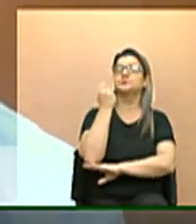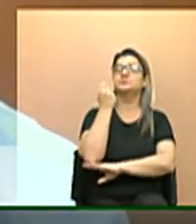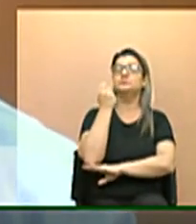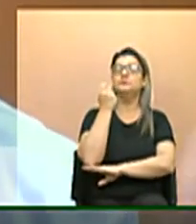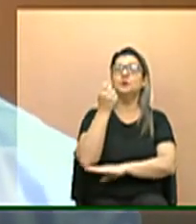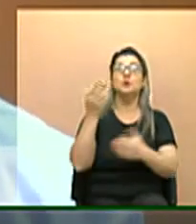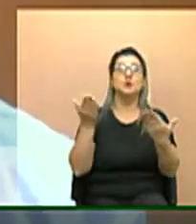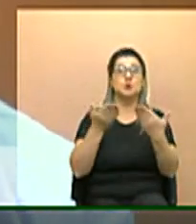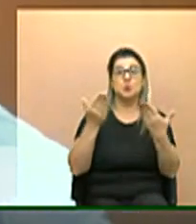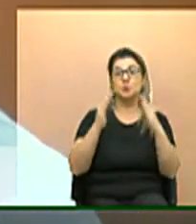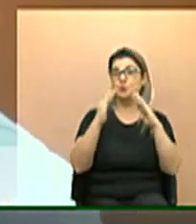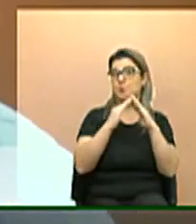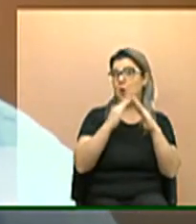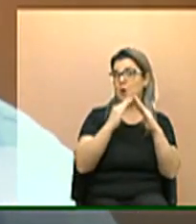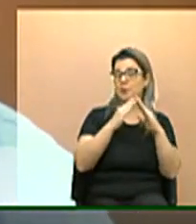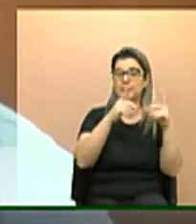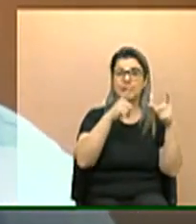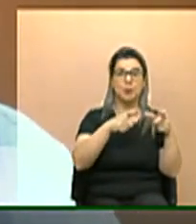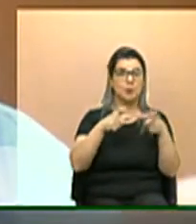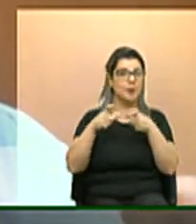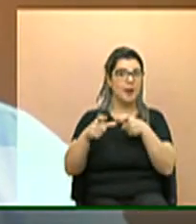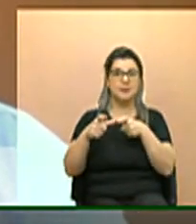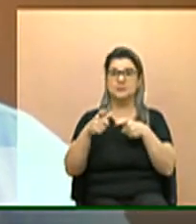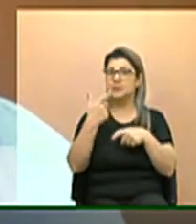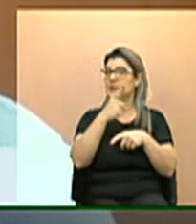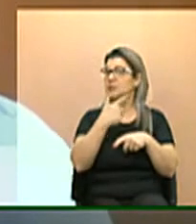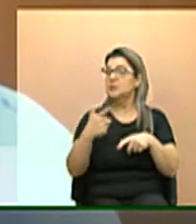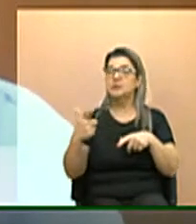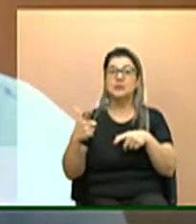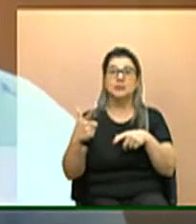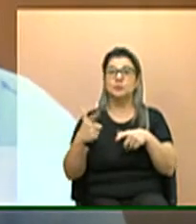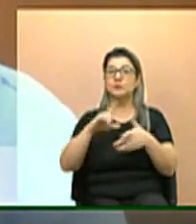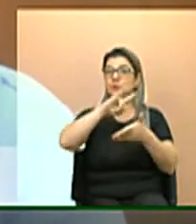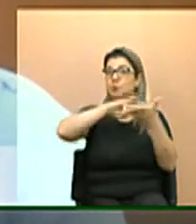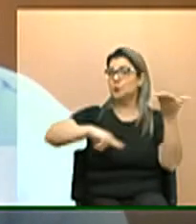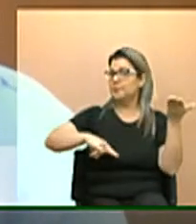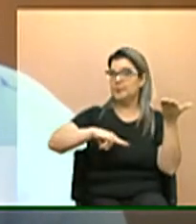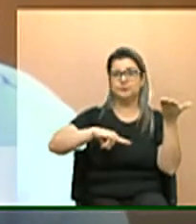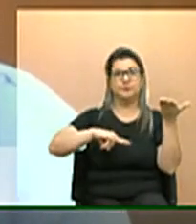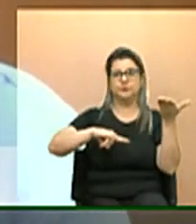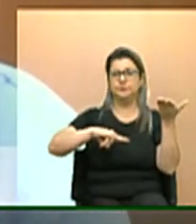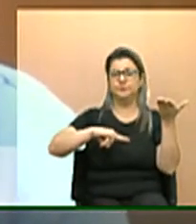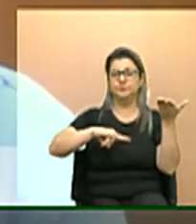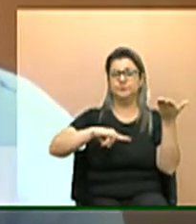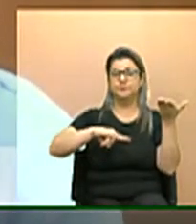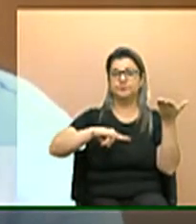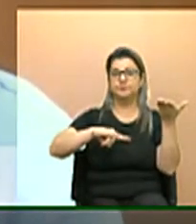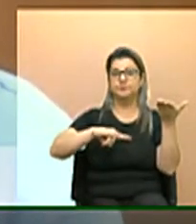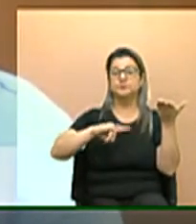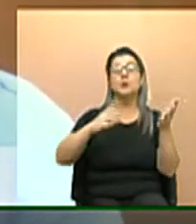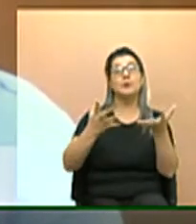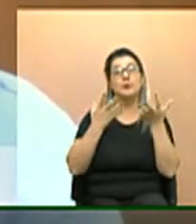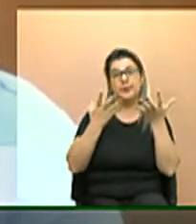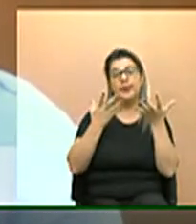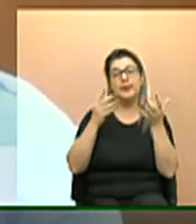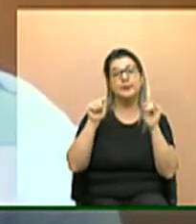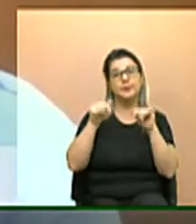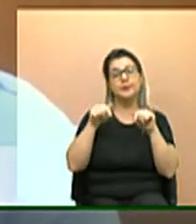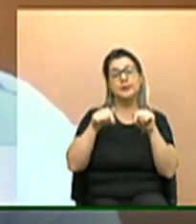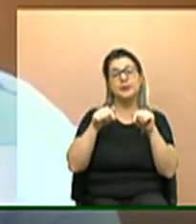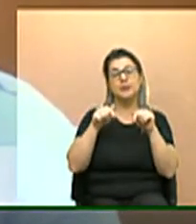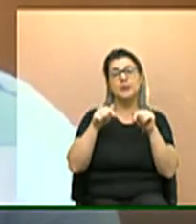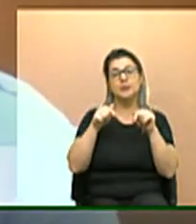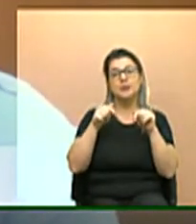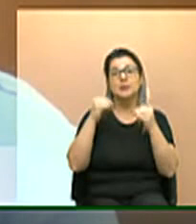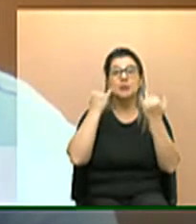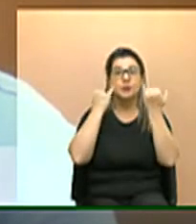têm escritura, que não estão regularizadas para a Secretaria da Habitação e de Obras estar por ele fazê-lo. Então, eu quero aqui colocar essas